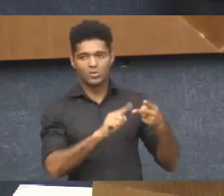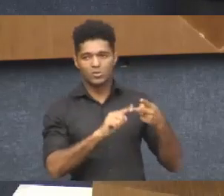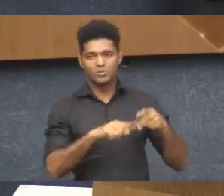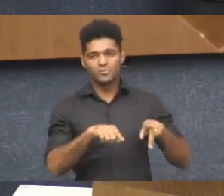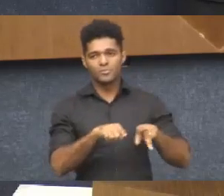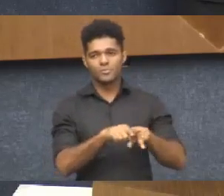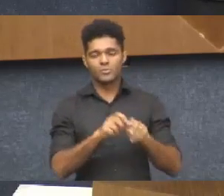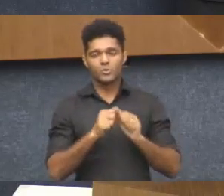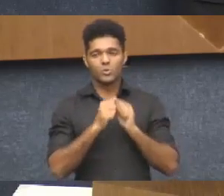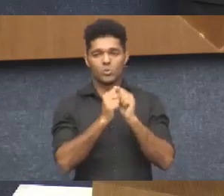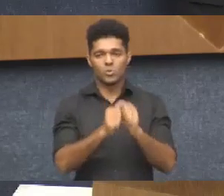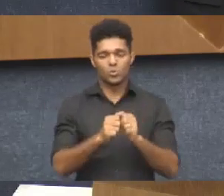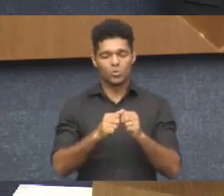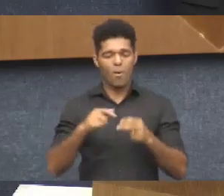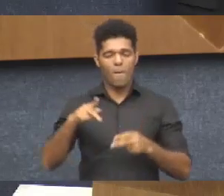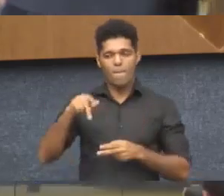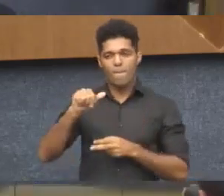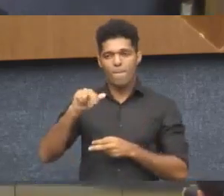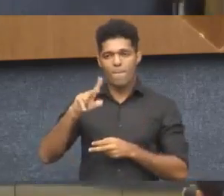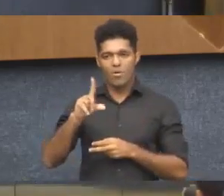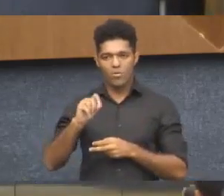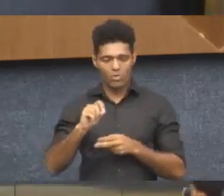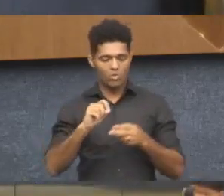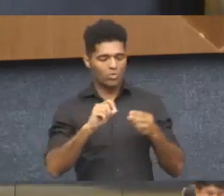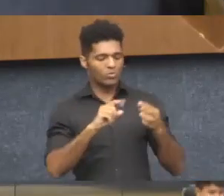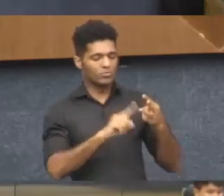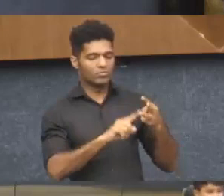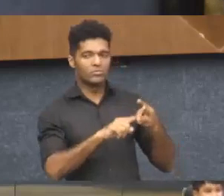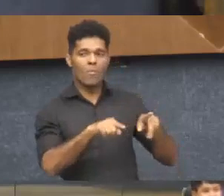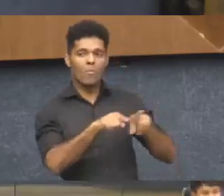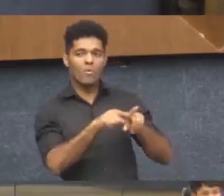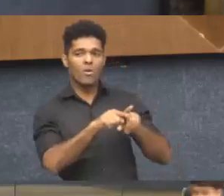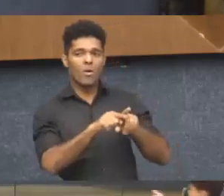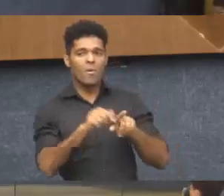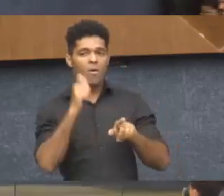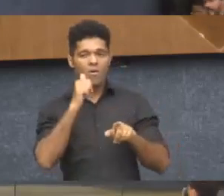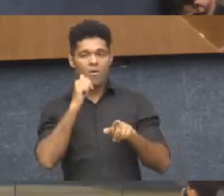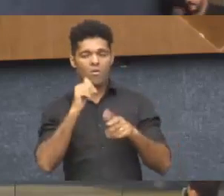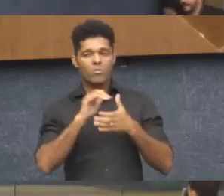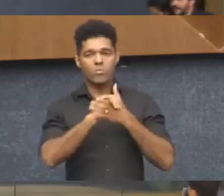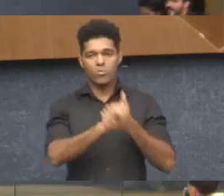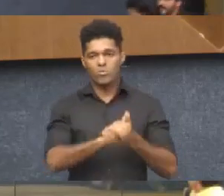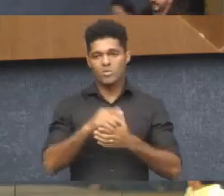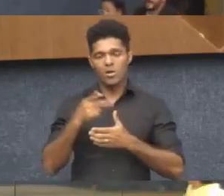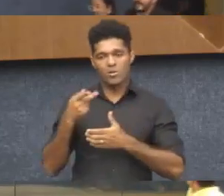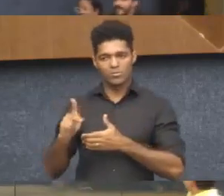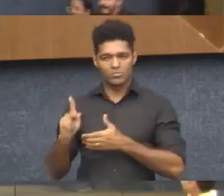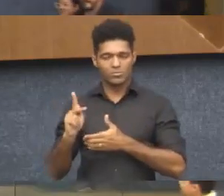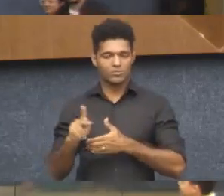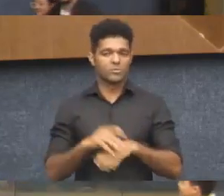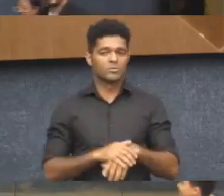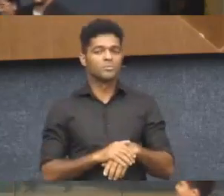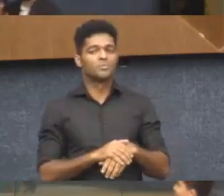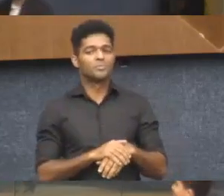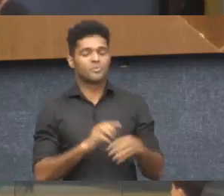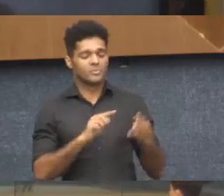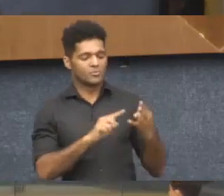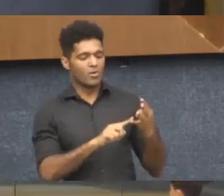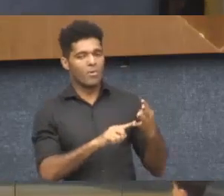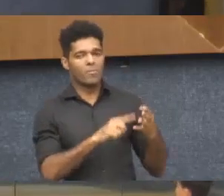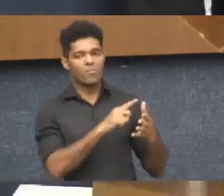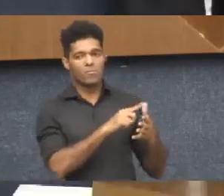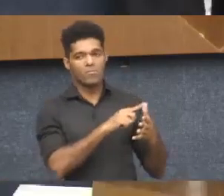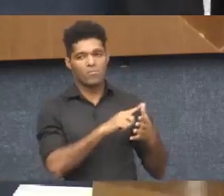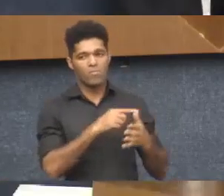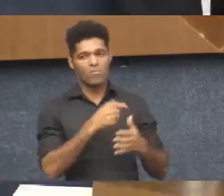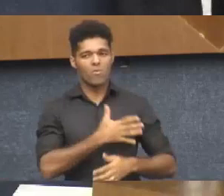acompanhados do senhor Paulo Roberto da Silva Araújo, de sua esposa Ariadna Heller de Moura Freitas Araújo e de